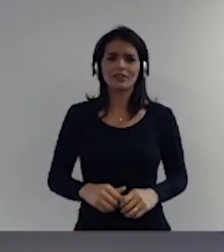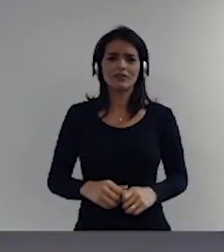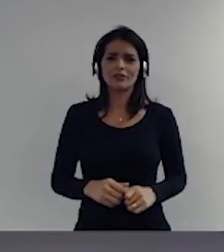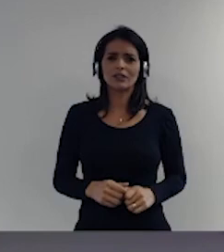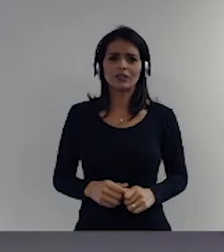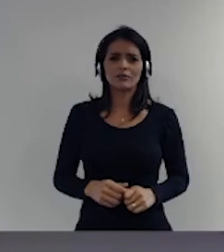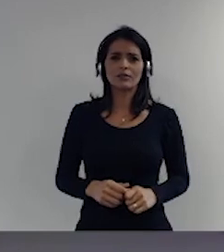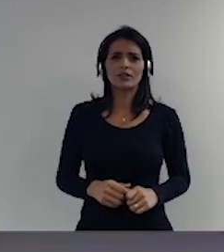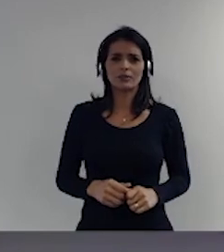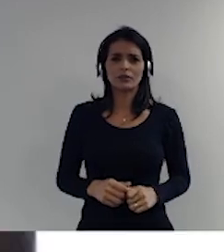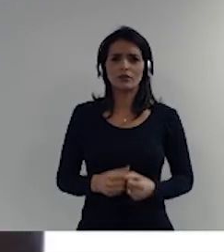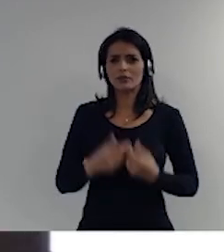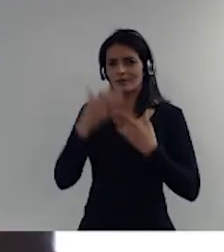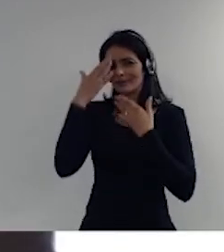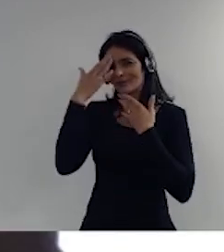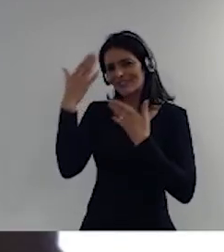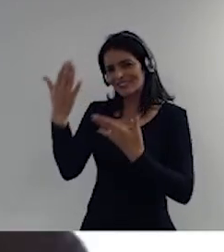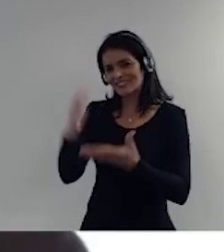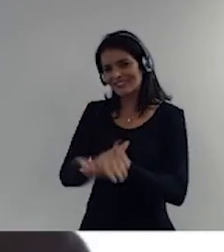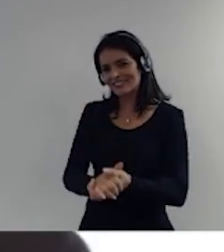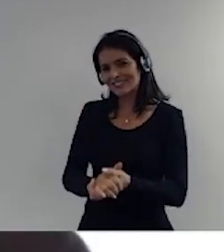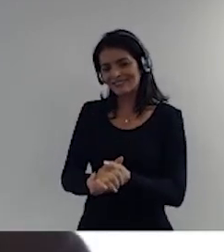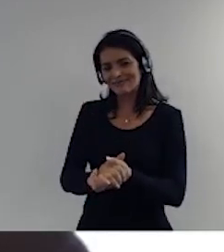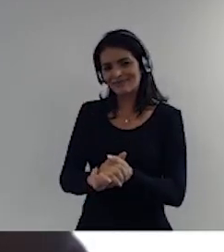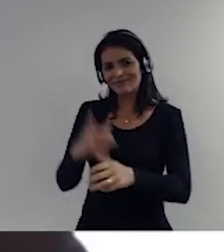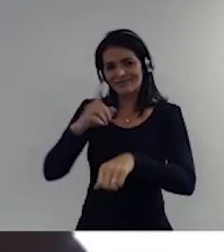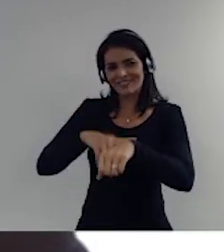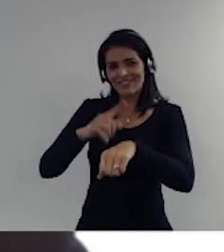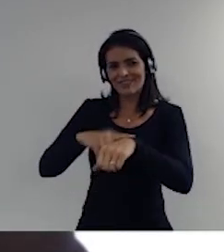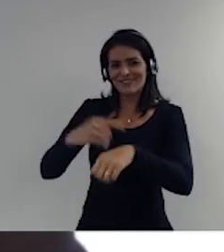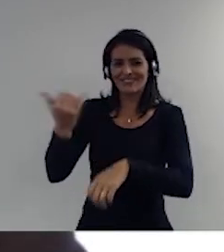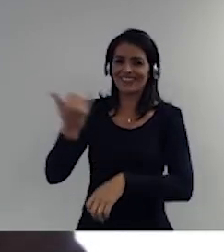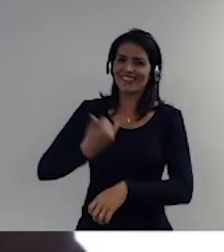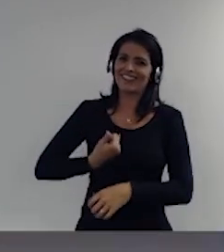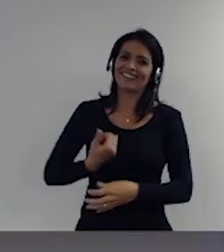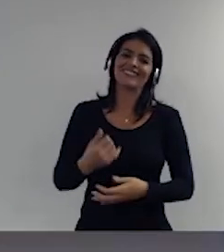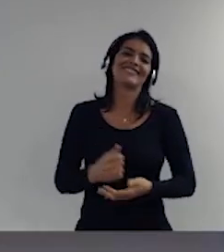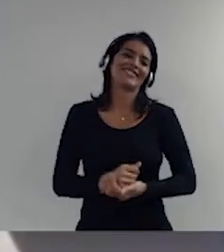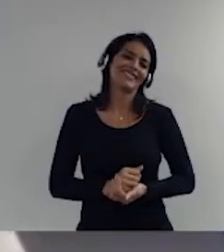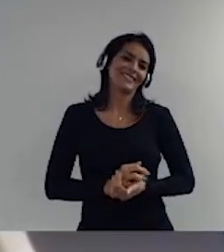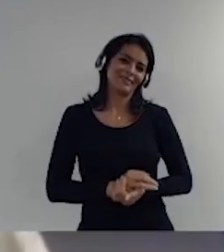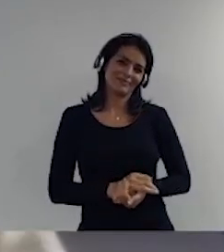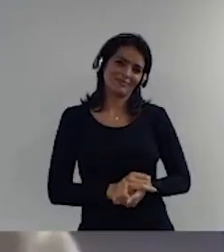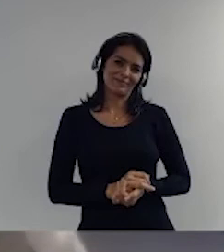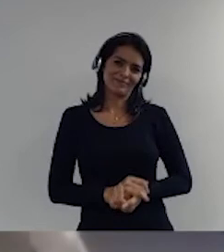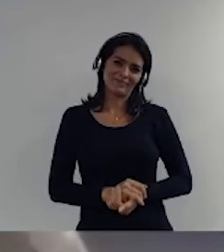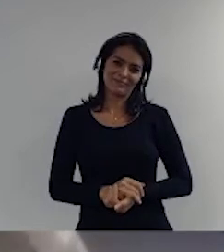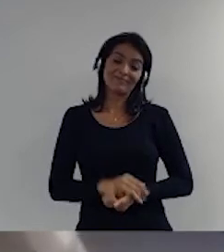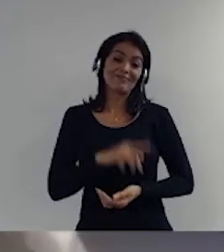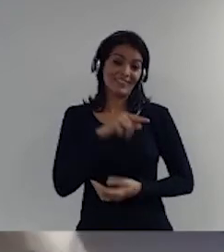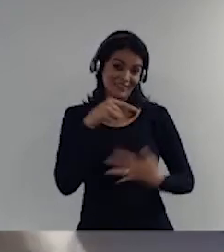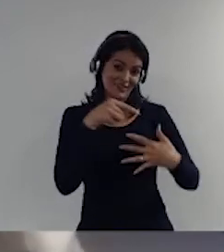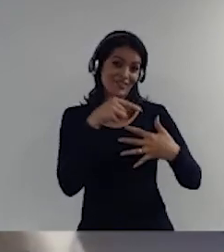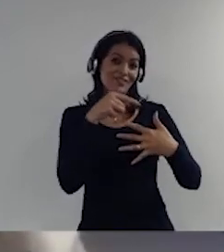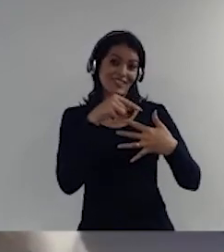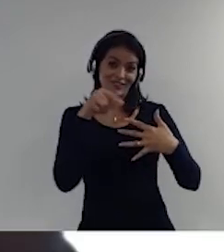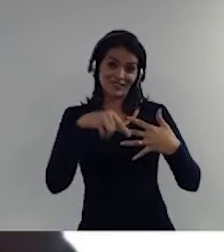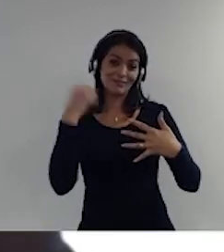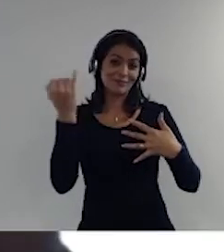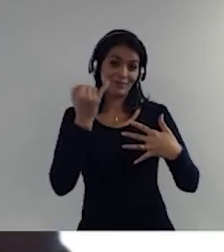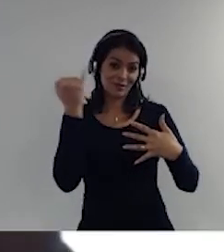pela lembrança. Então, esse foi um ponto também